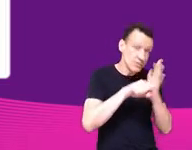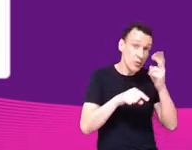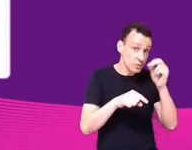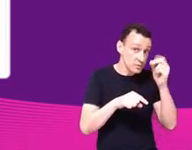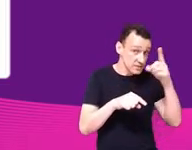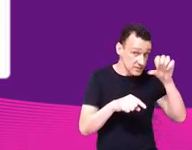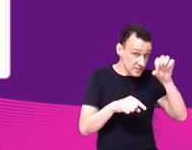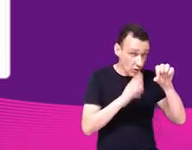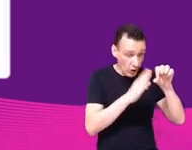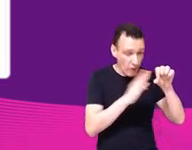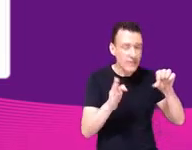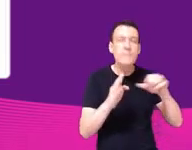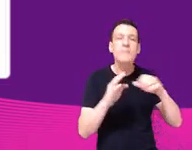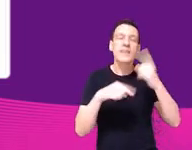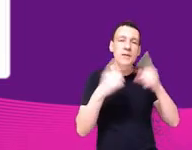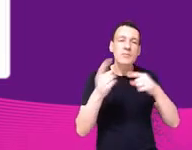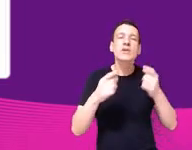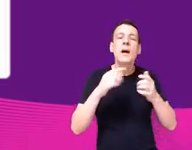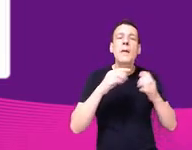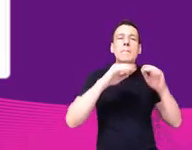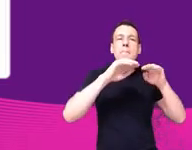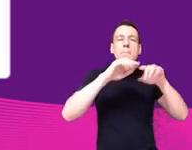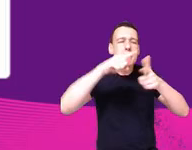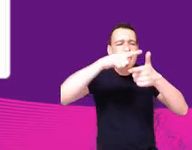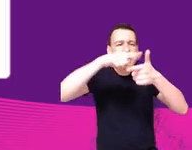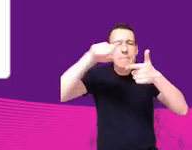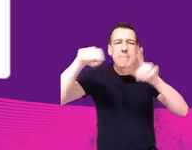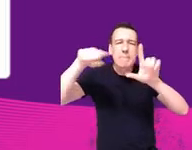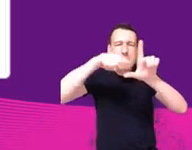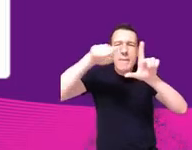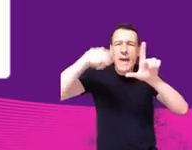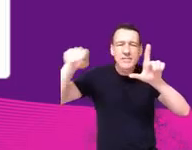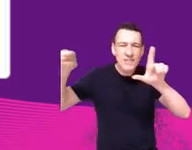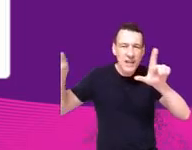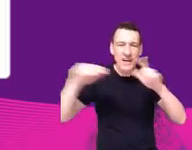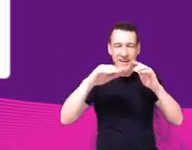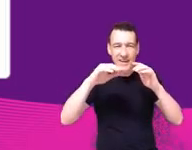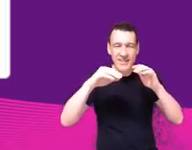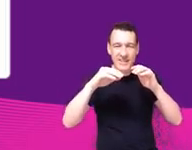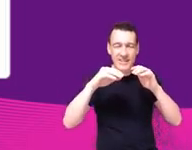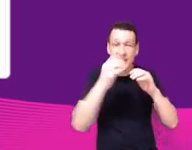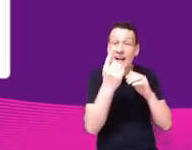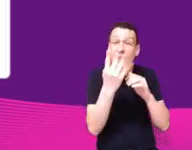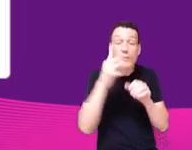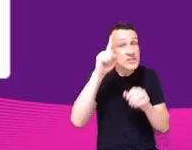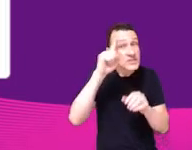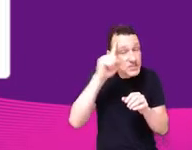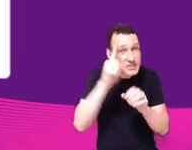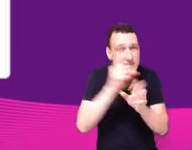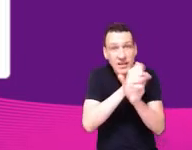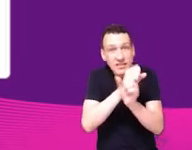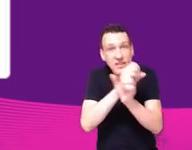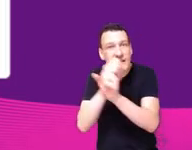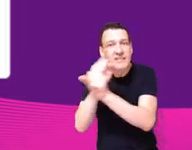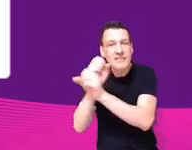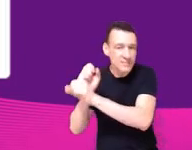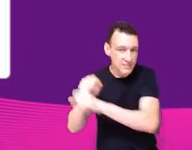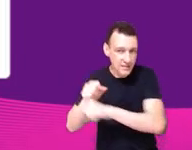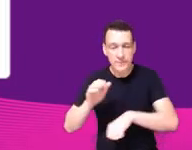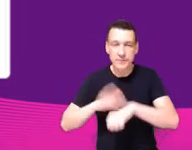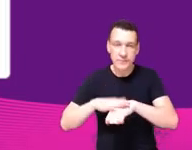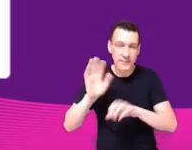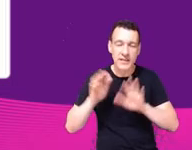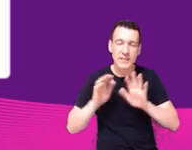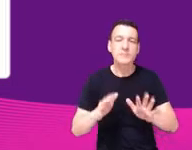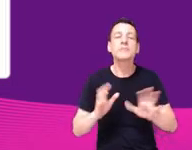a cada 14 dias. E olhando para o transplante renal, a diminuição, né, média nos 22 países foi de